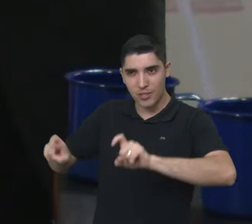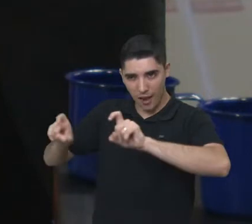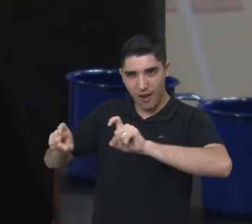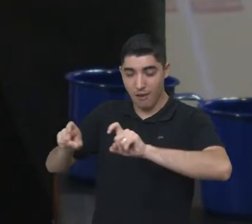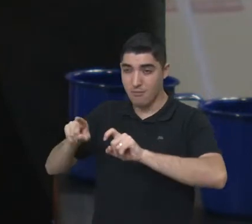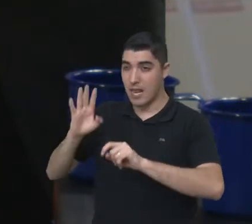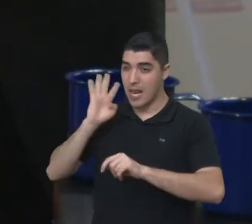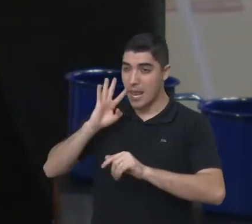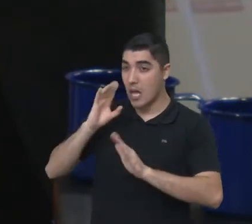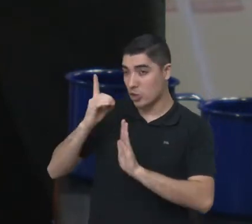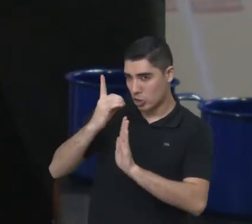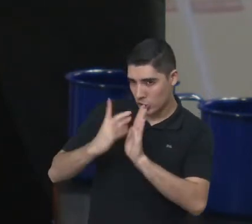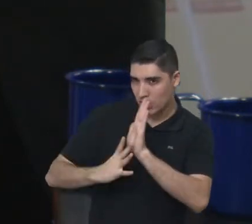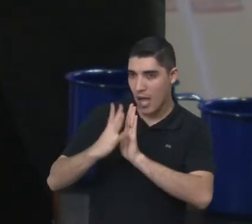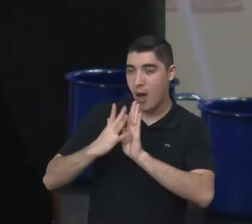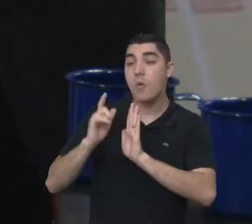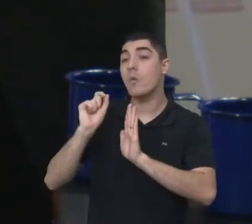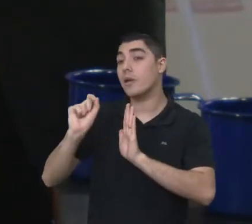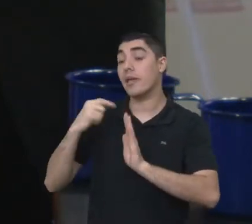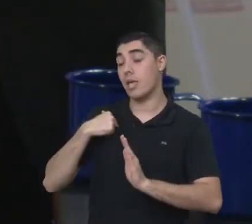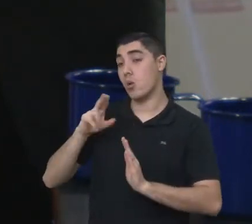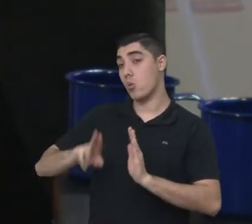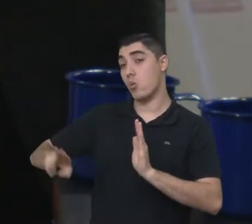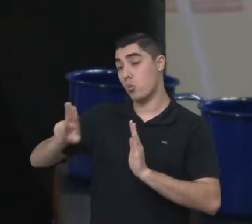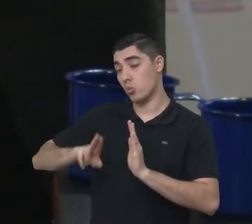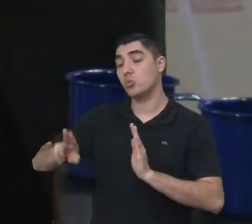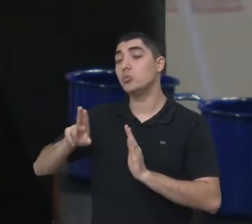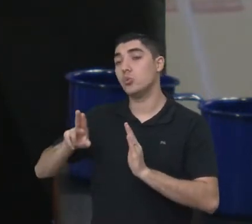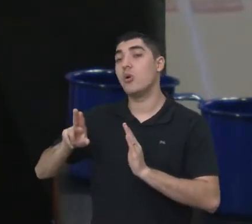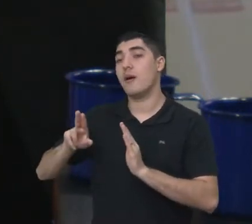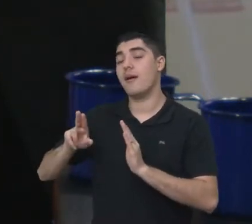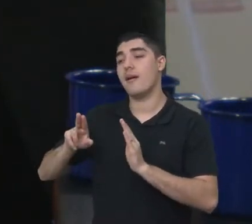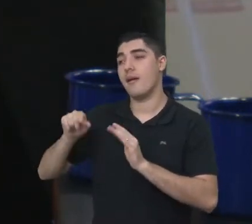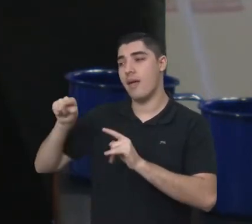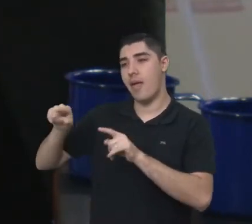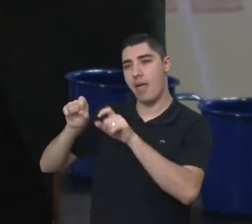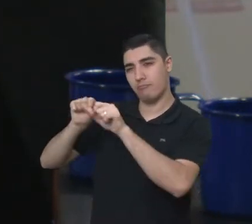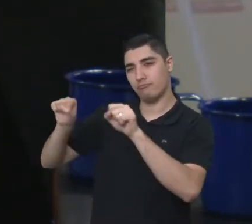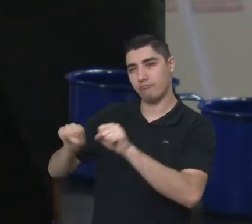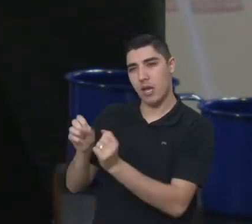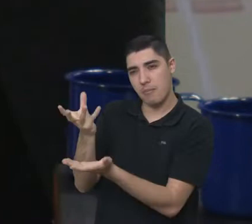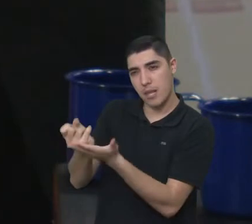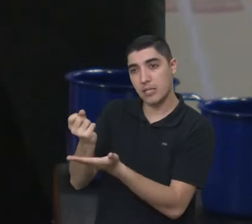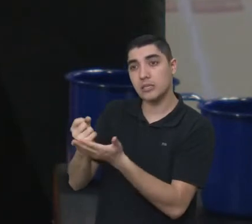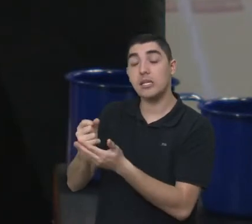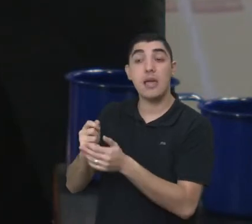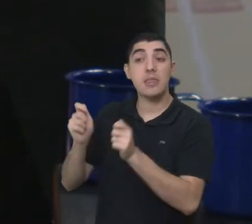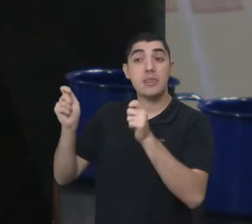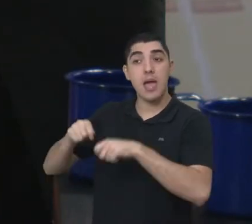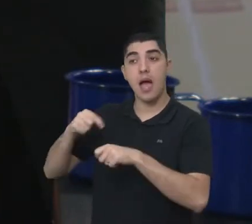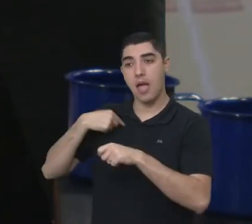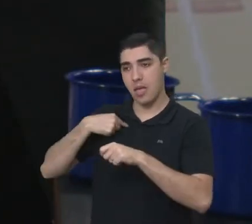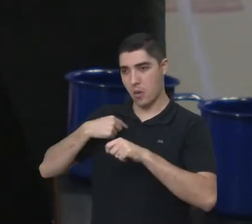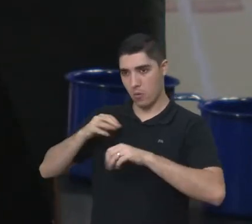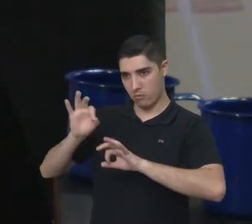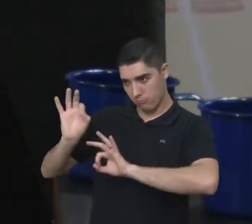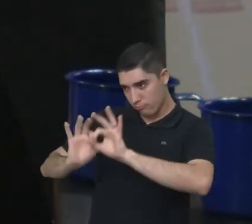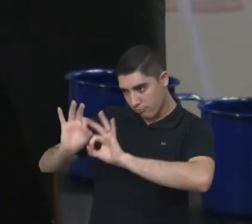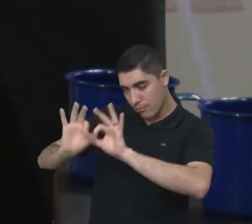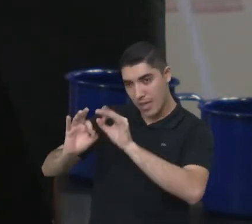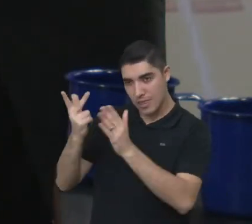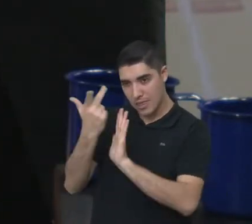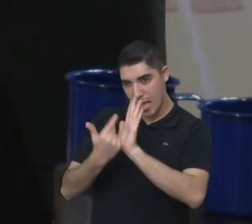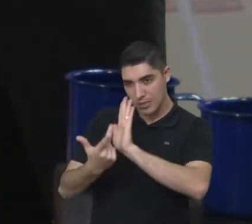né? Eu uso muito um programa que ele permite você esticar a sua arte, o tamanho que